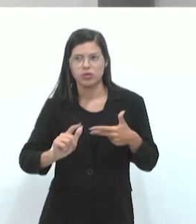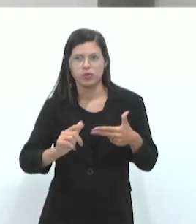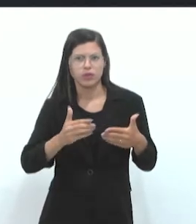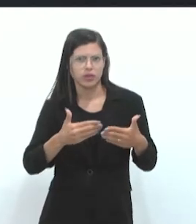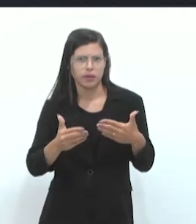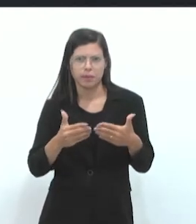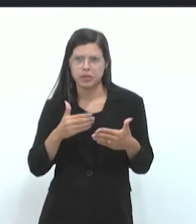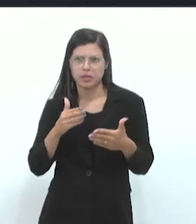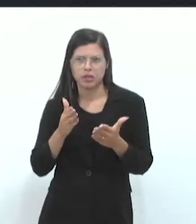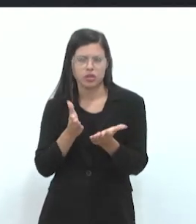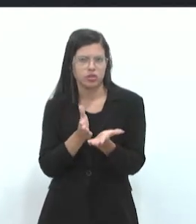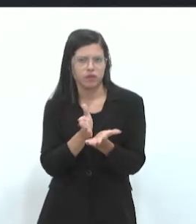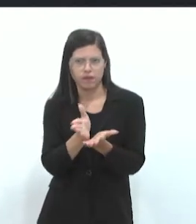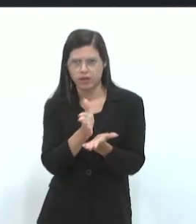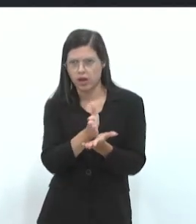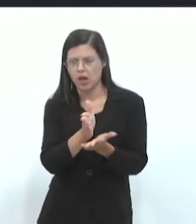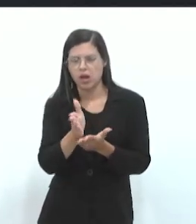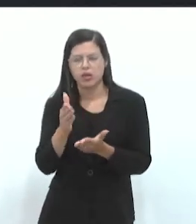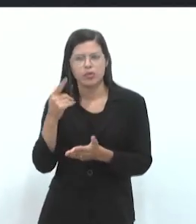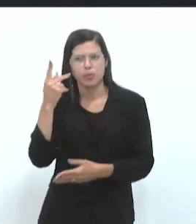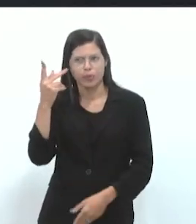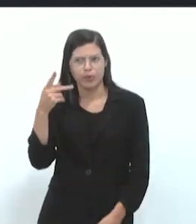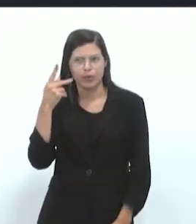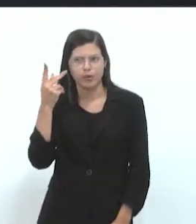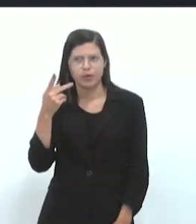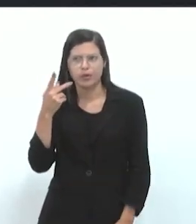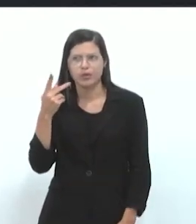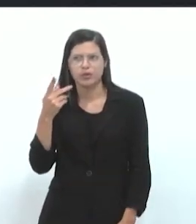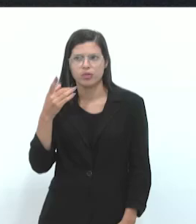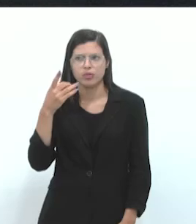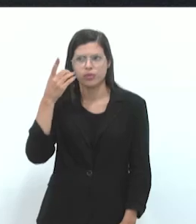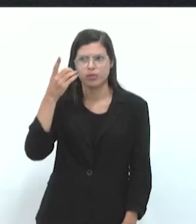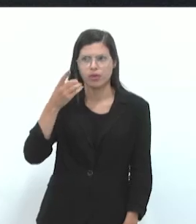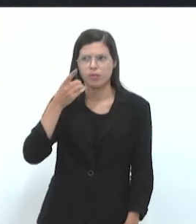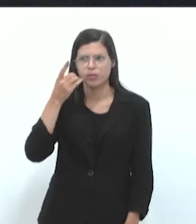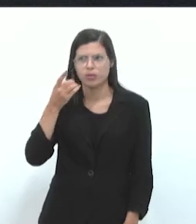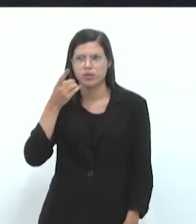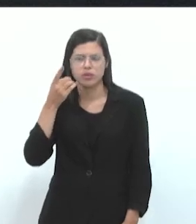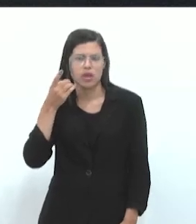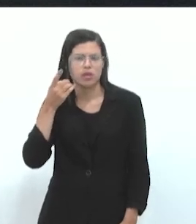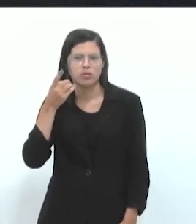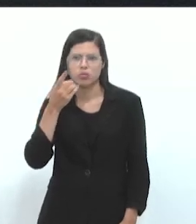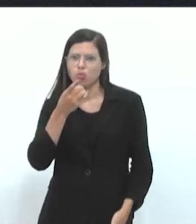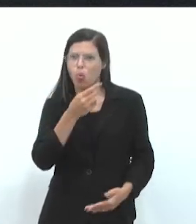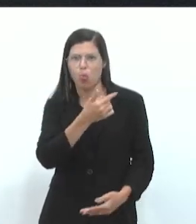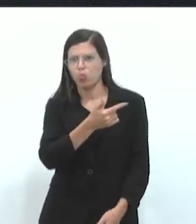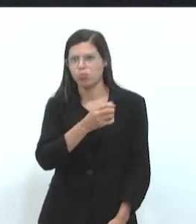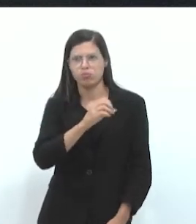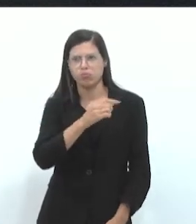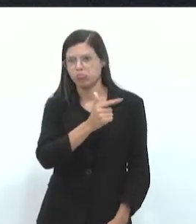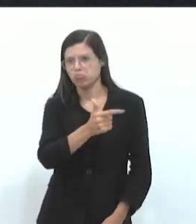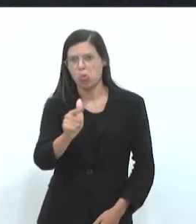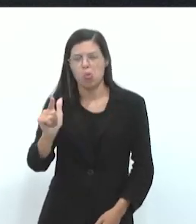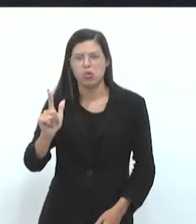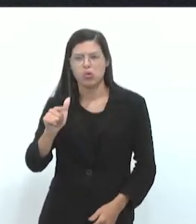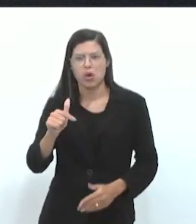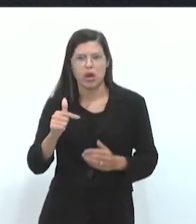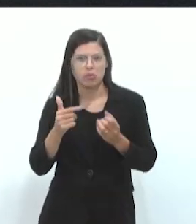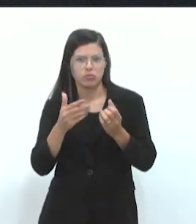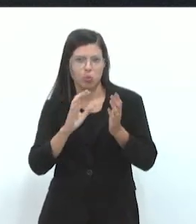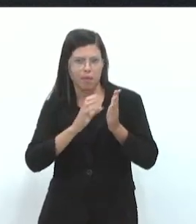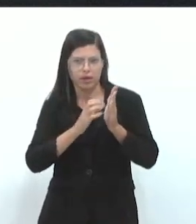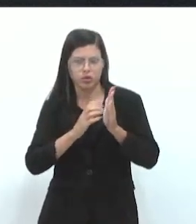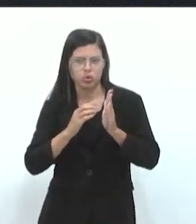viés ideológico ou de, eventualmente, um deputado ou outro ser base do governo, não ser base do governo, mas com a atitude de defesa do